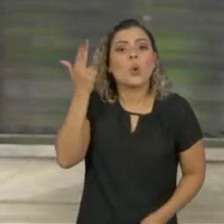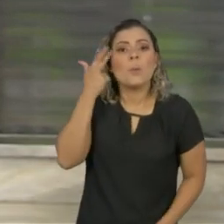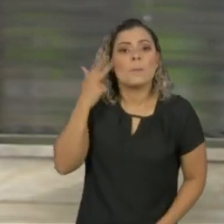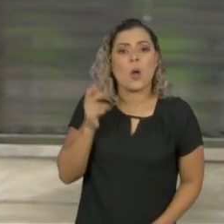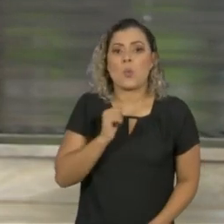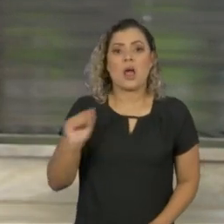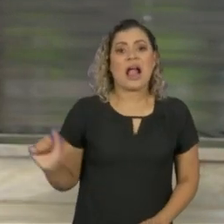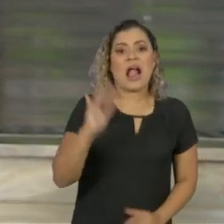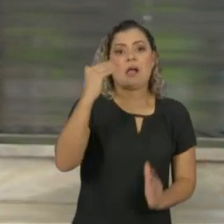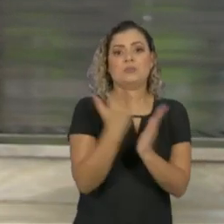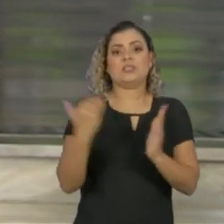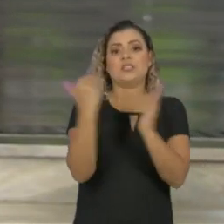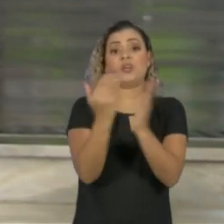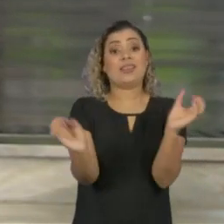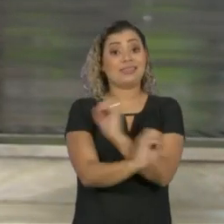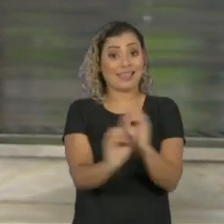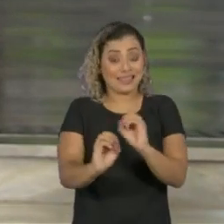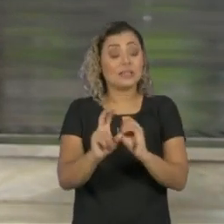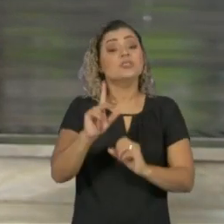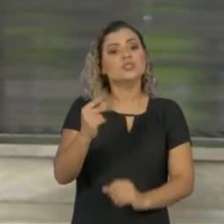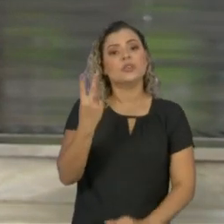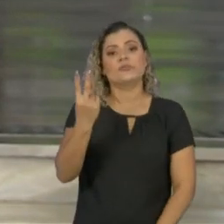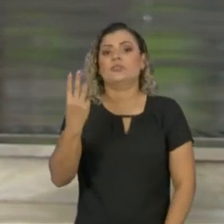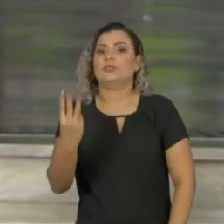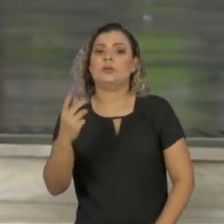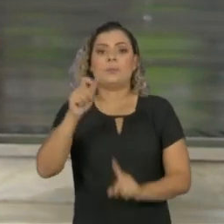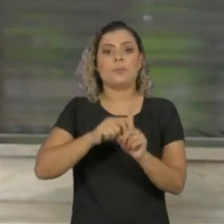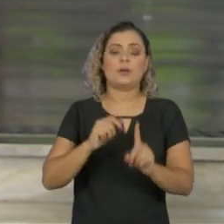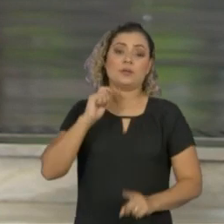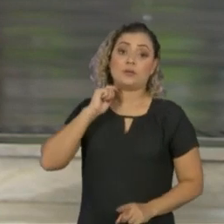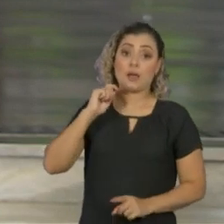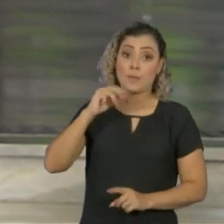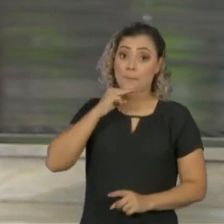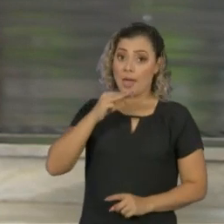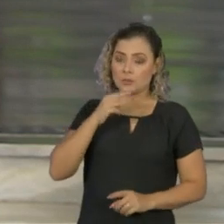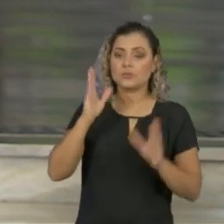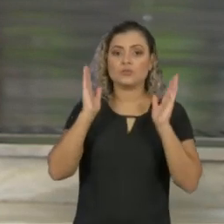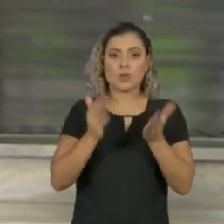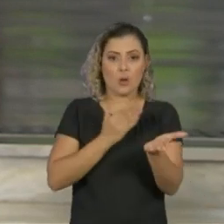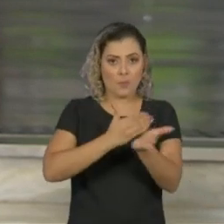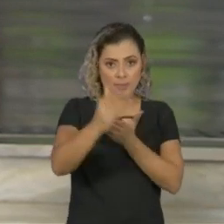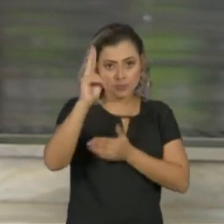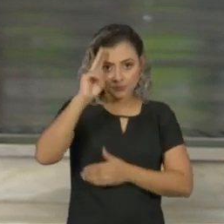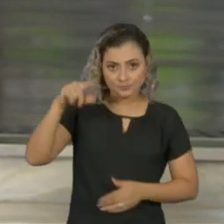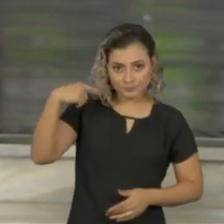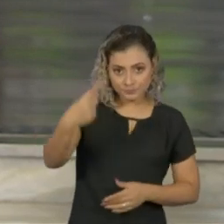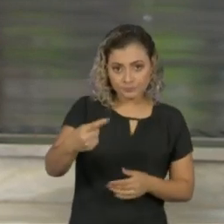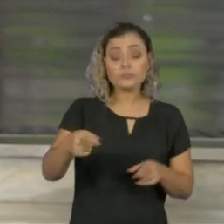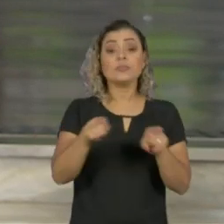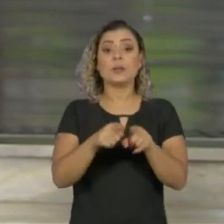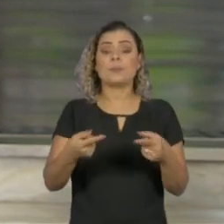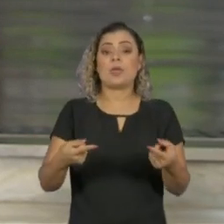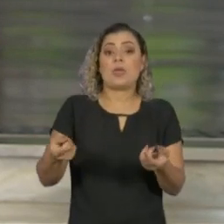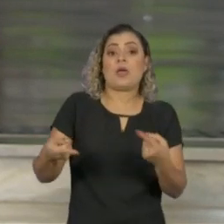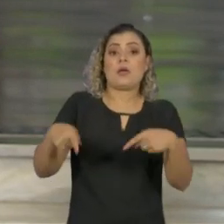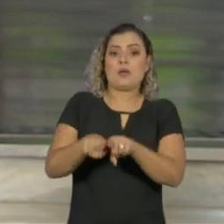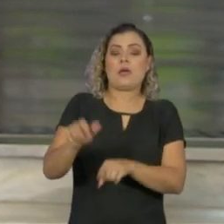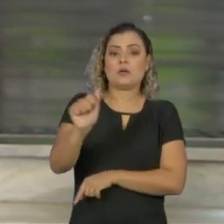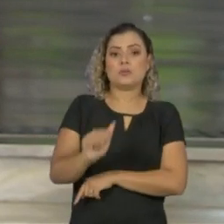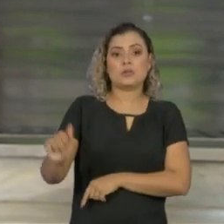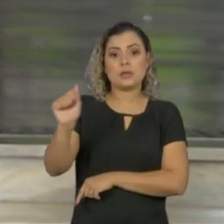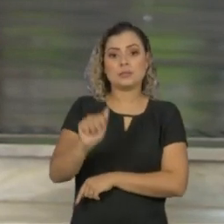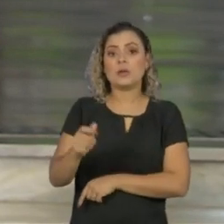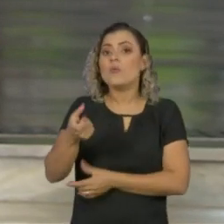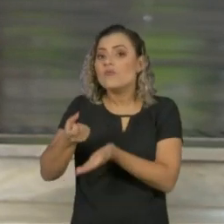partir da segunda-feira, dia 23. E também tendo feito o acordo com a Abrafarma, a Associação Brasileira